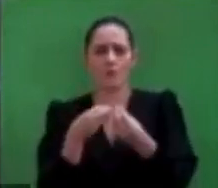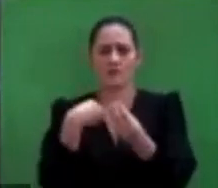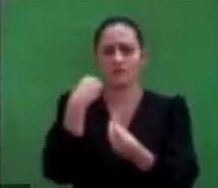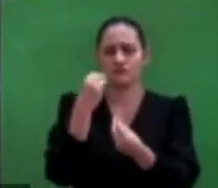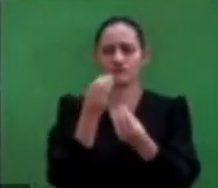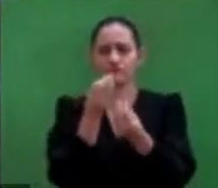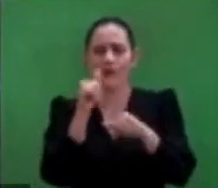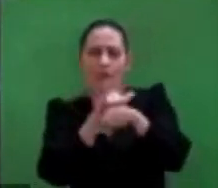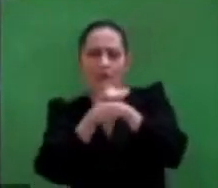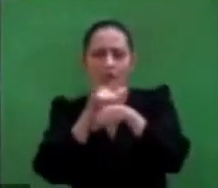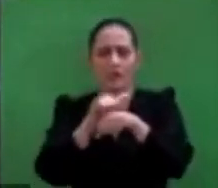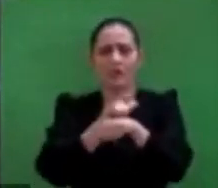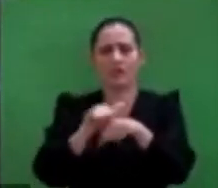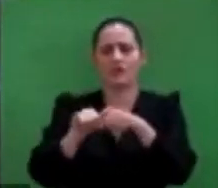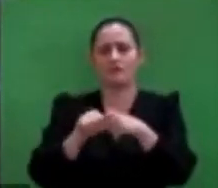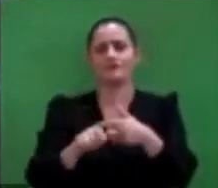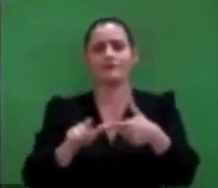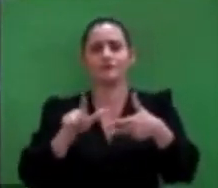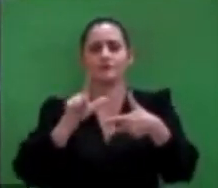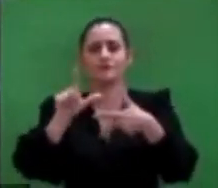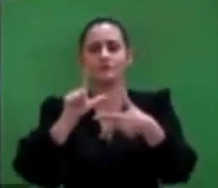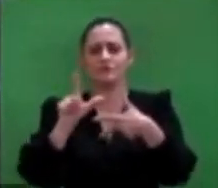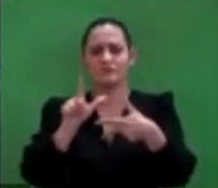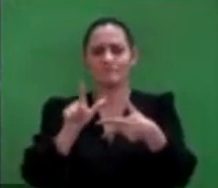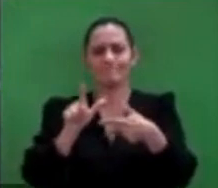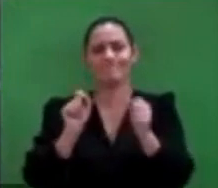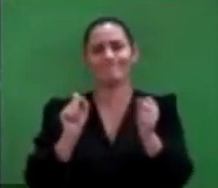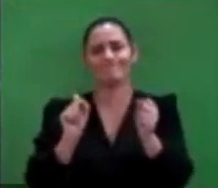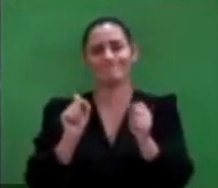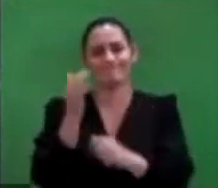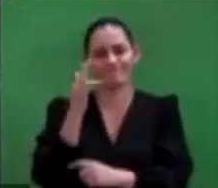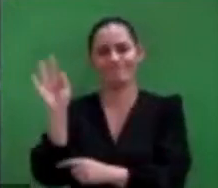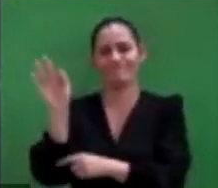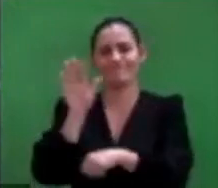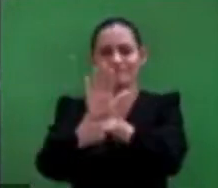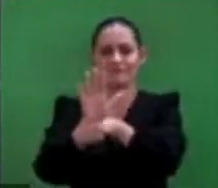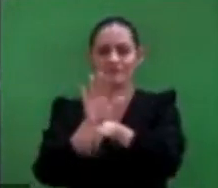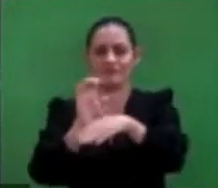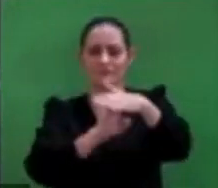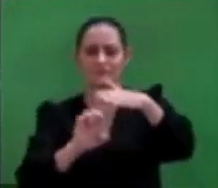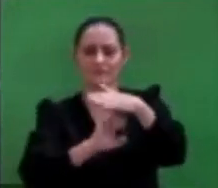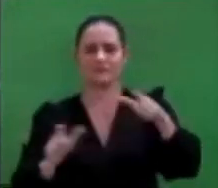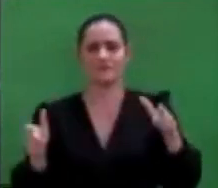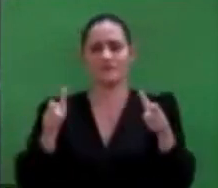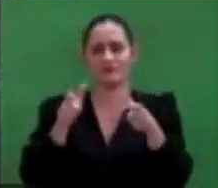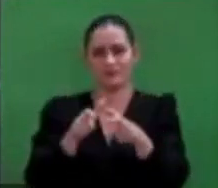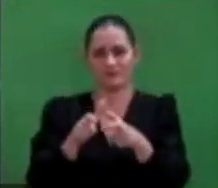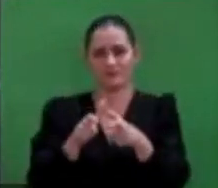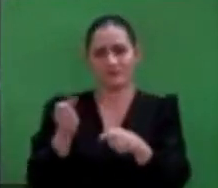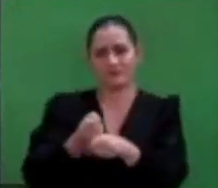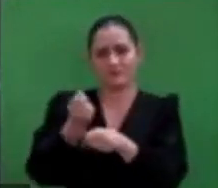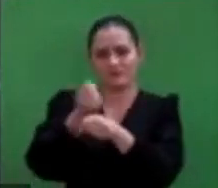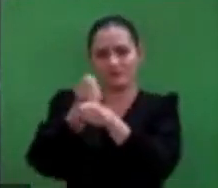federal, mas nós votamos para beneficiar as empresas de pequeno porte nas